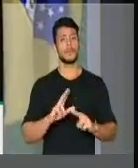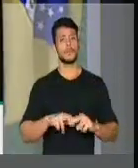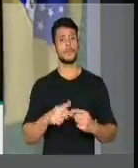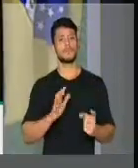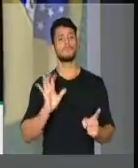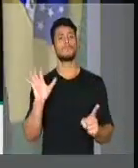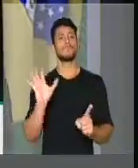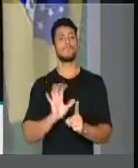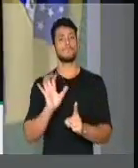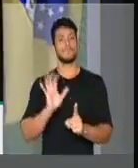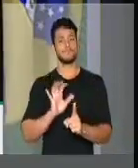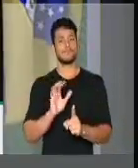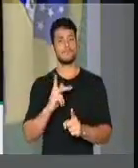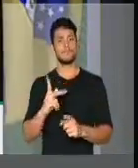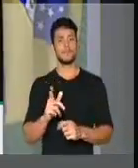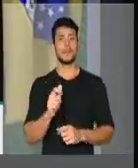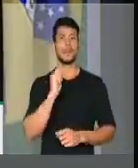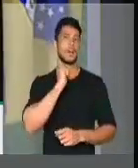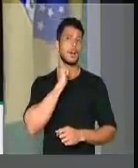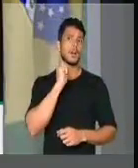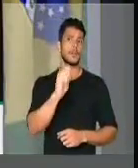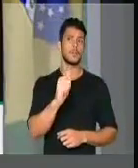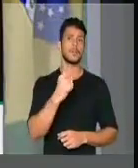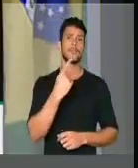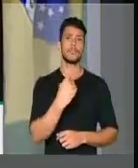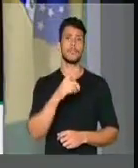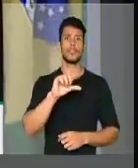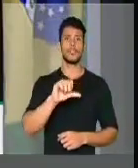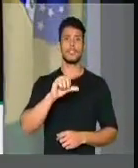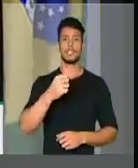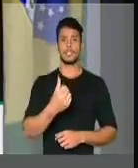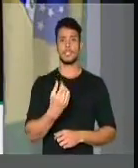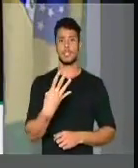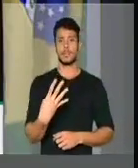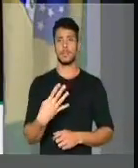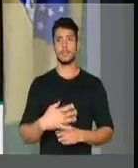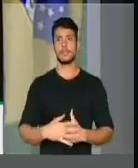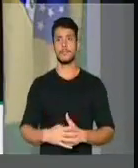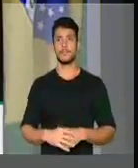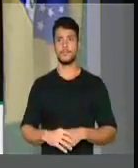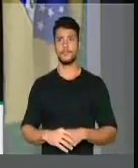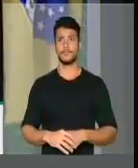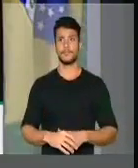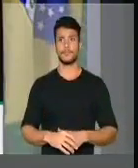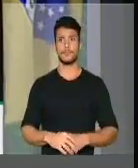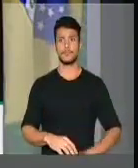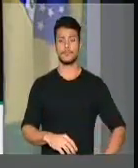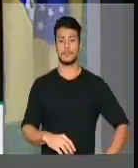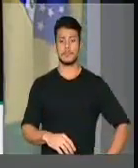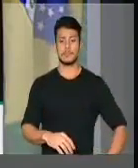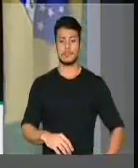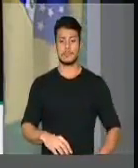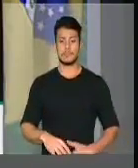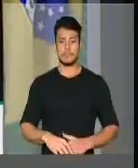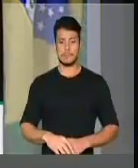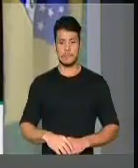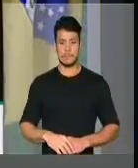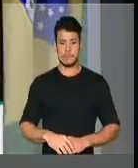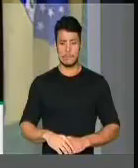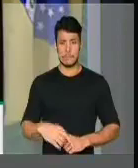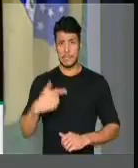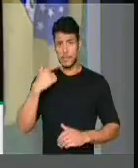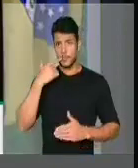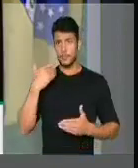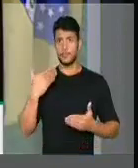pressão com a militar, em abril de 1964. Ter sido aprovado recentemente, Celso Barros, no